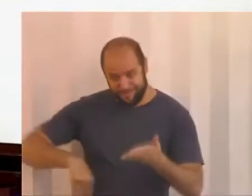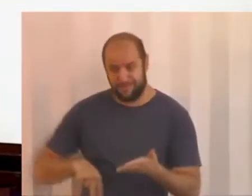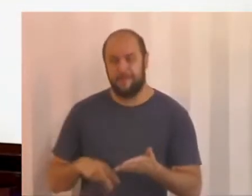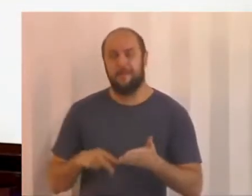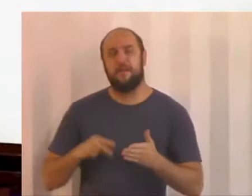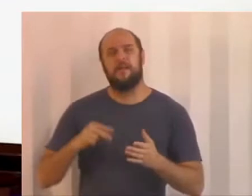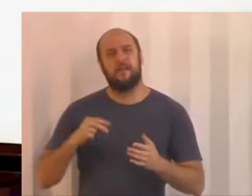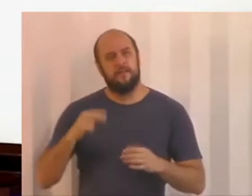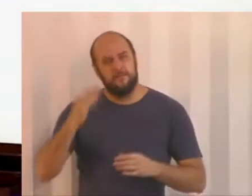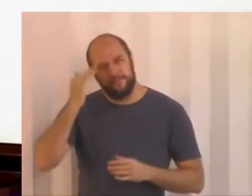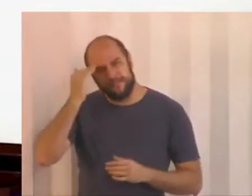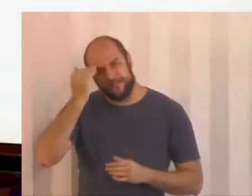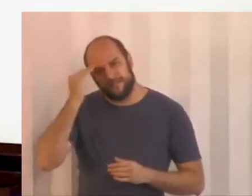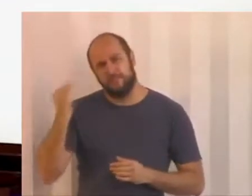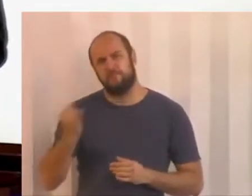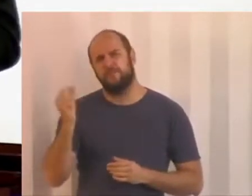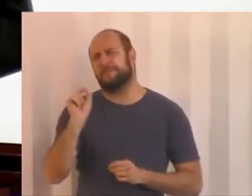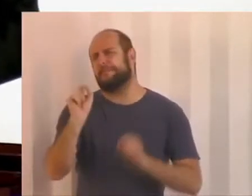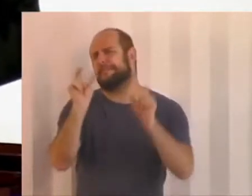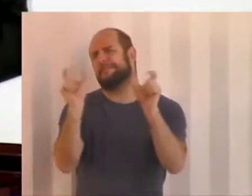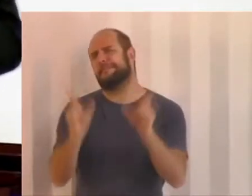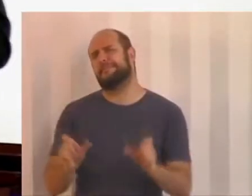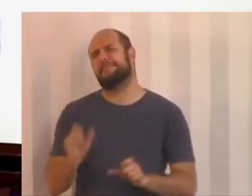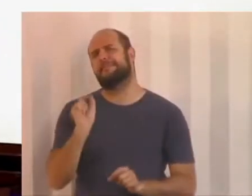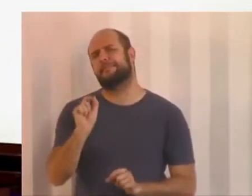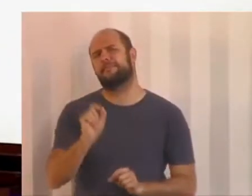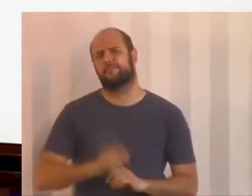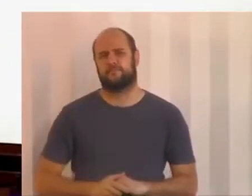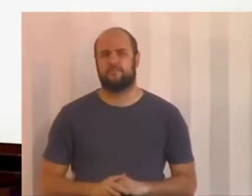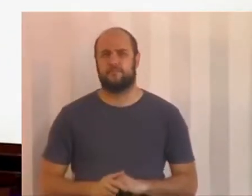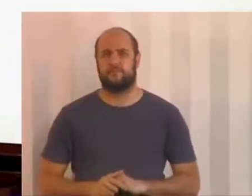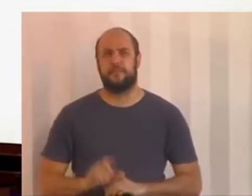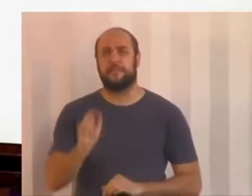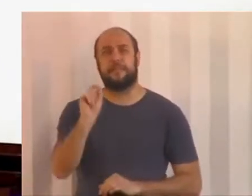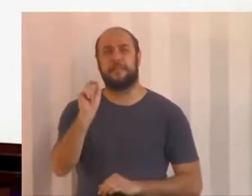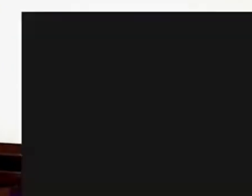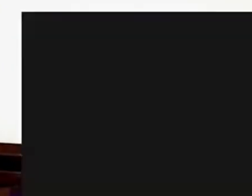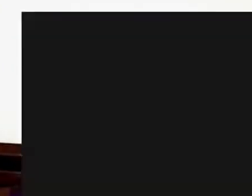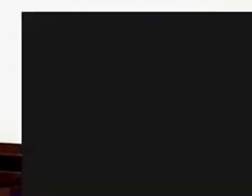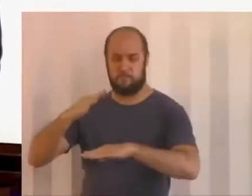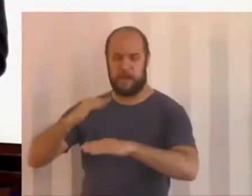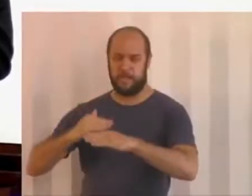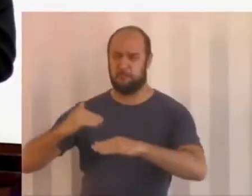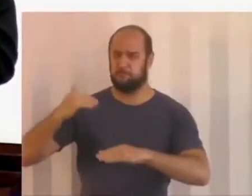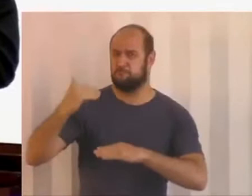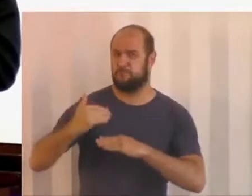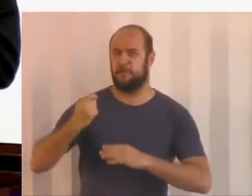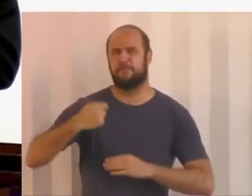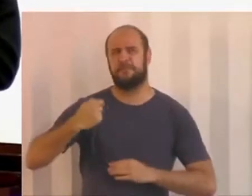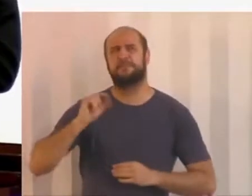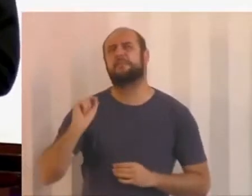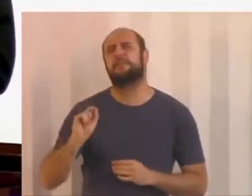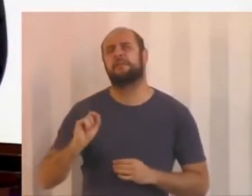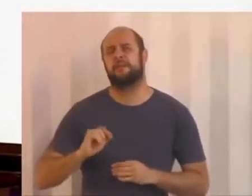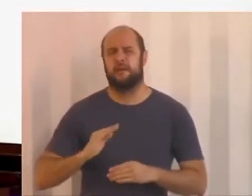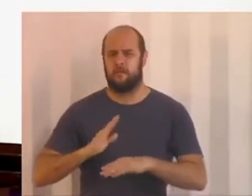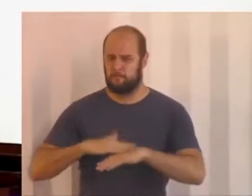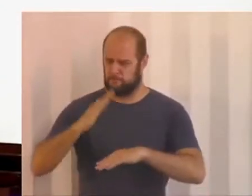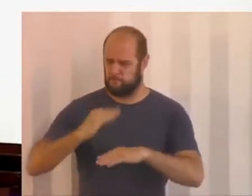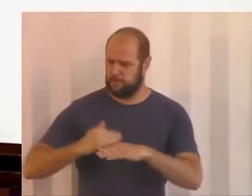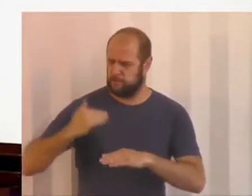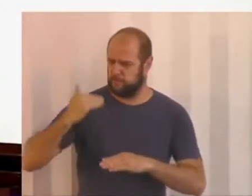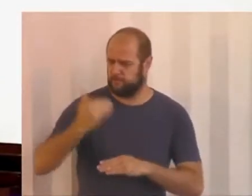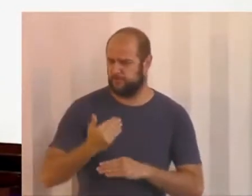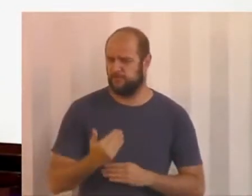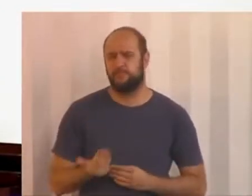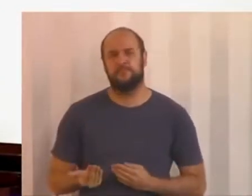desses pilares. E que pilares são esses? Esse passo a mais que Paulo diz que a igreja precisava dar para que a alegria dele fosse